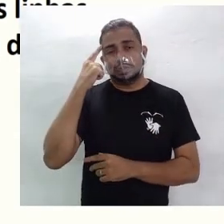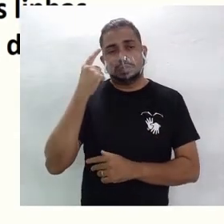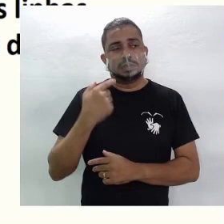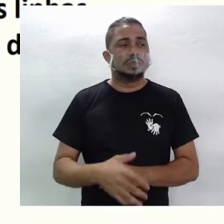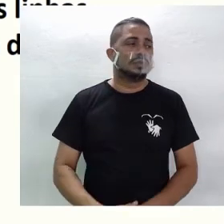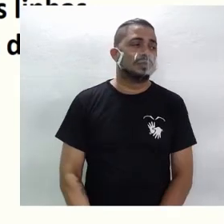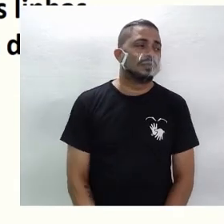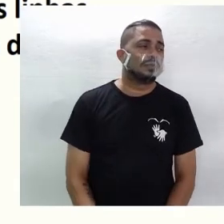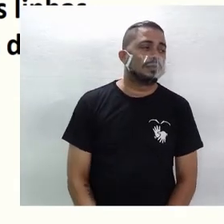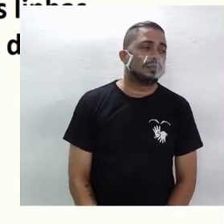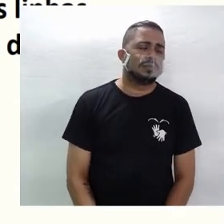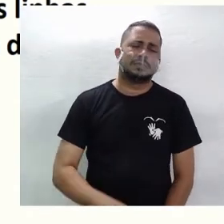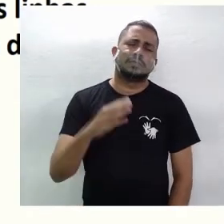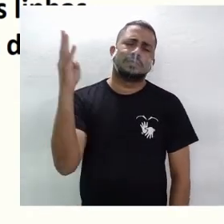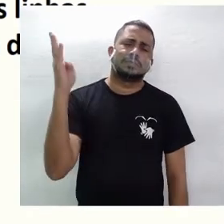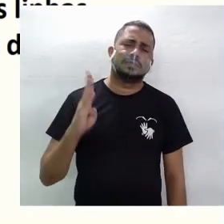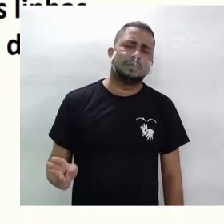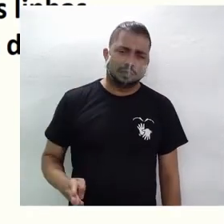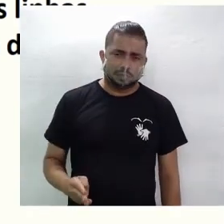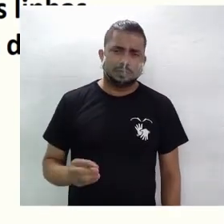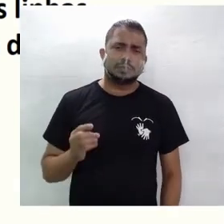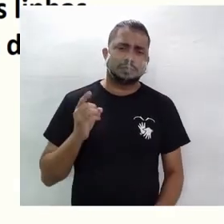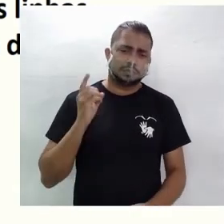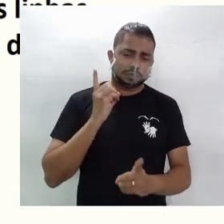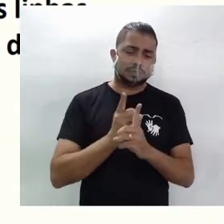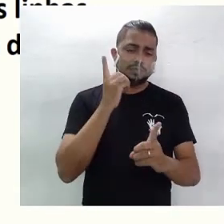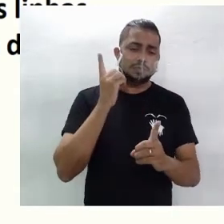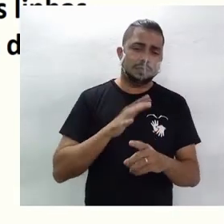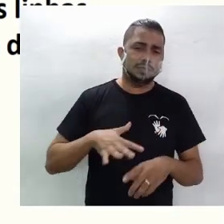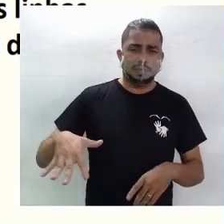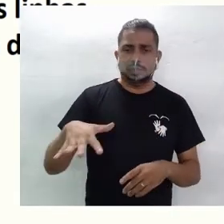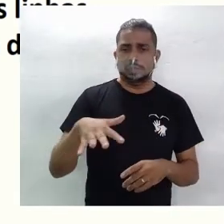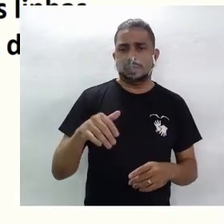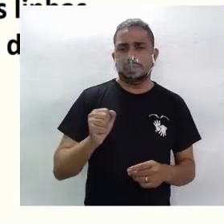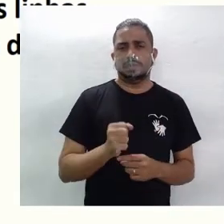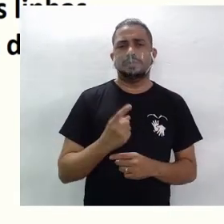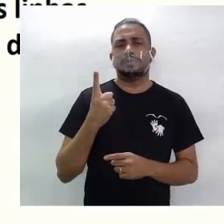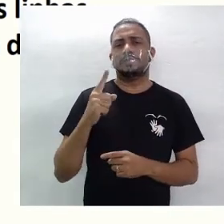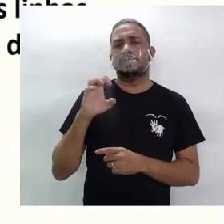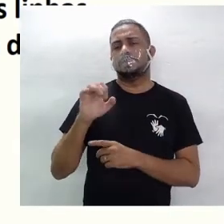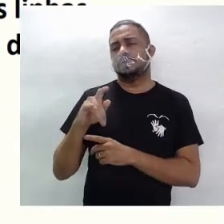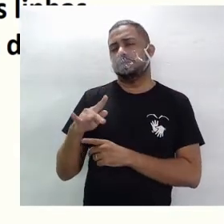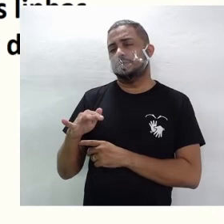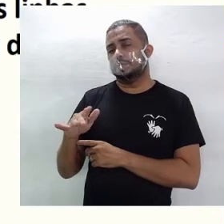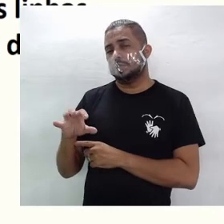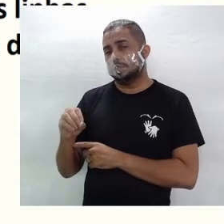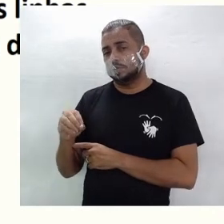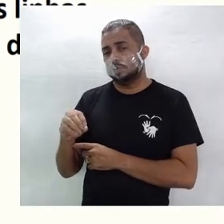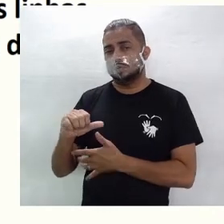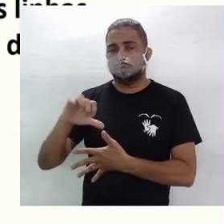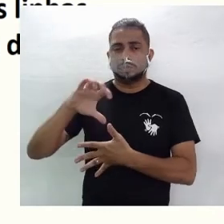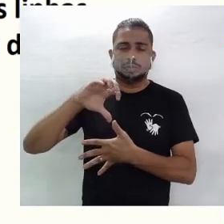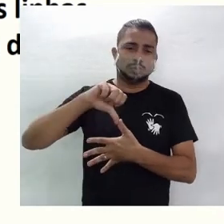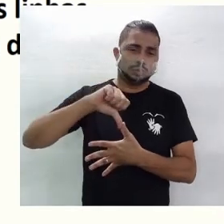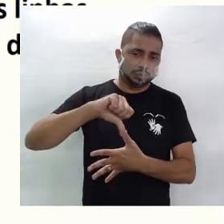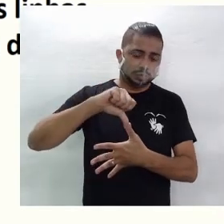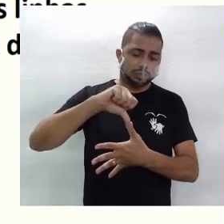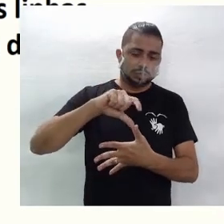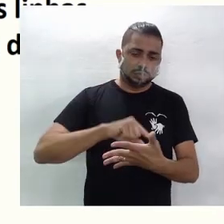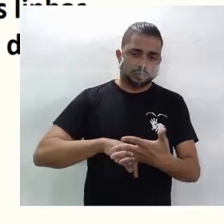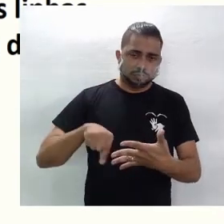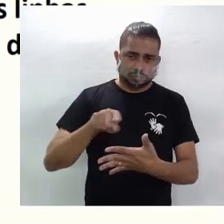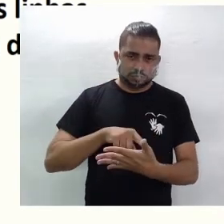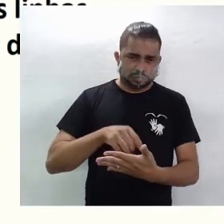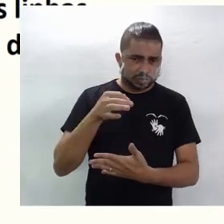lá. O Brasil se encontra em apenas um hemisfério, o sul. Pensa e analisa se